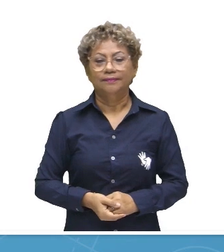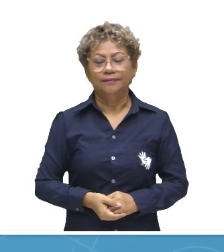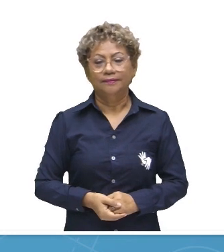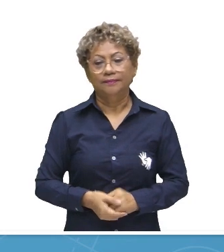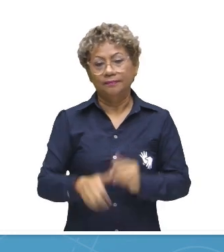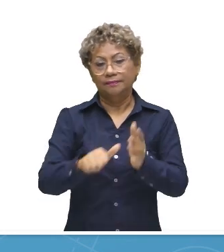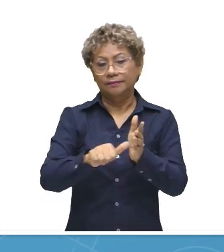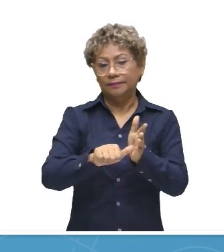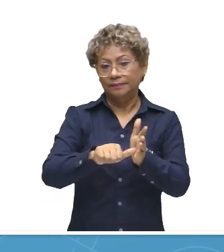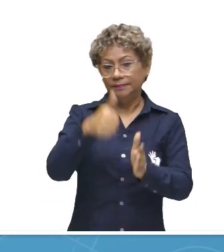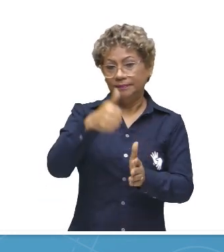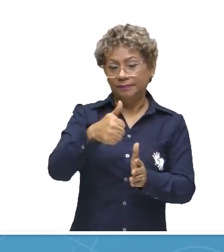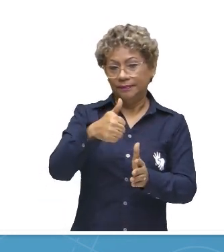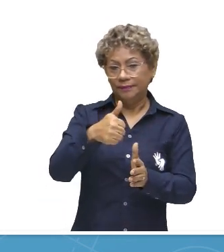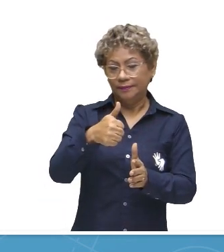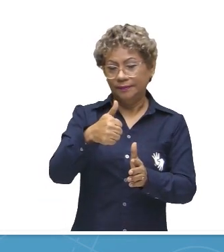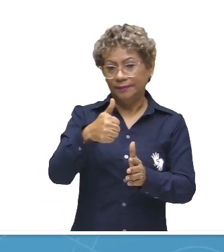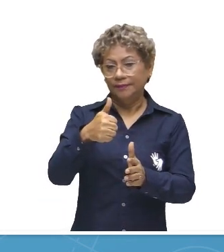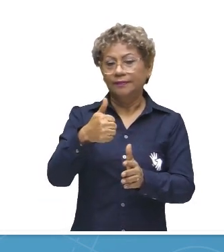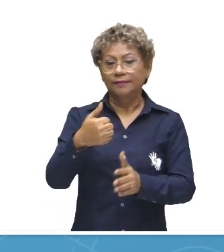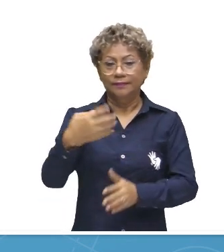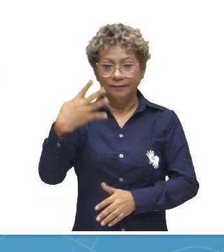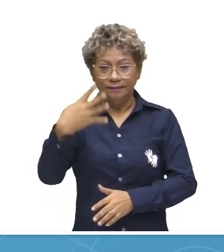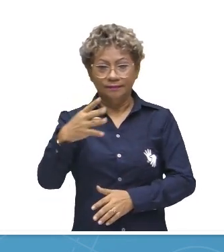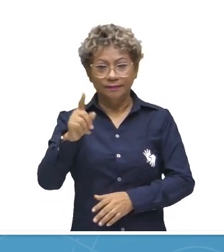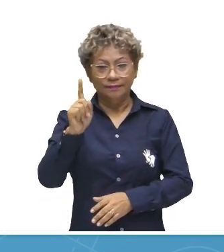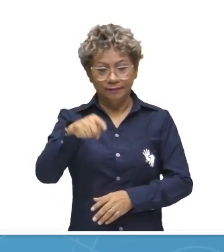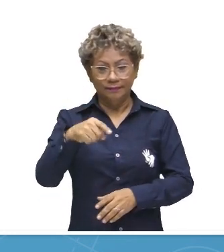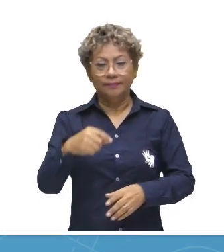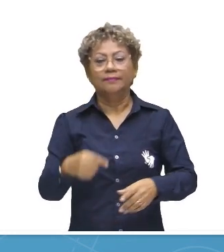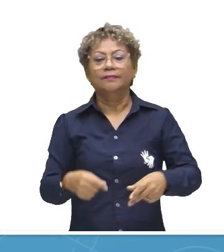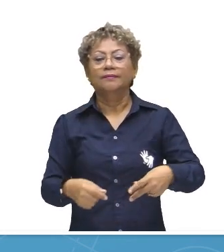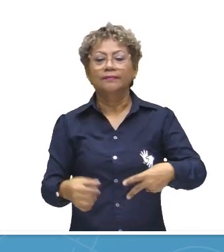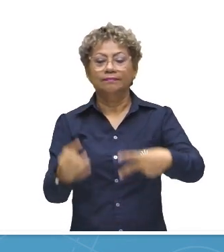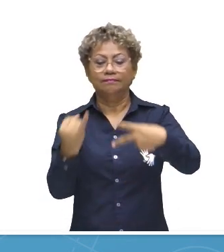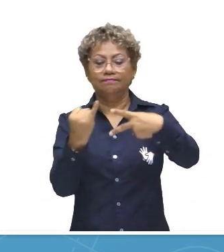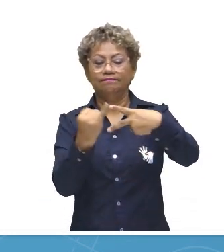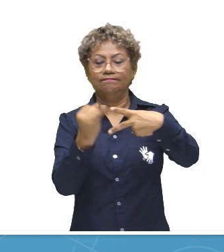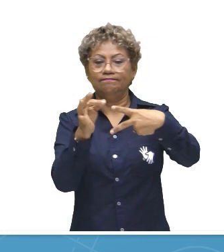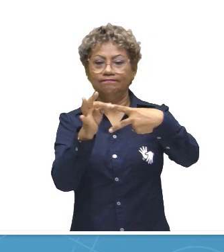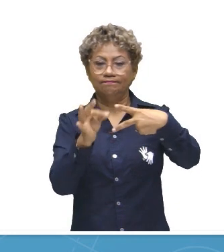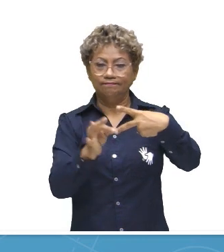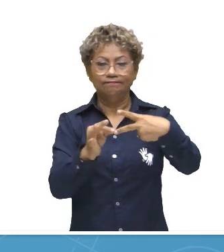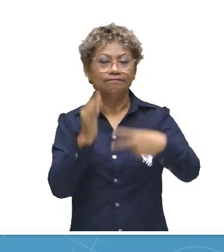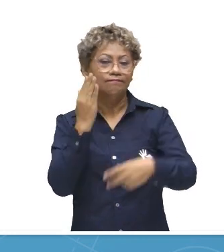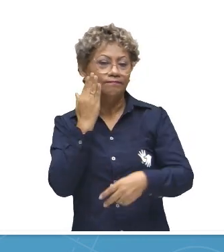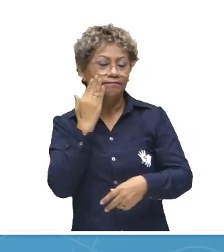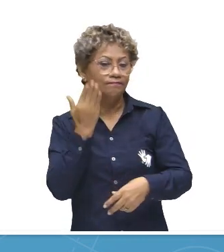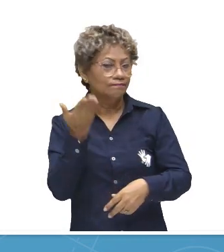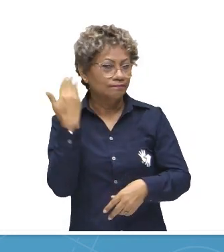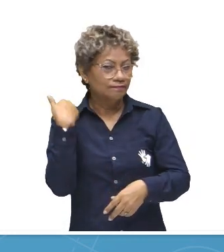em seguida os elementos de um polígono.